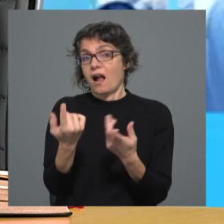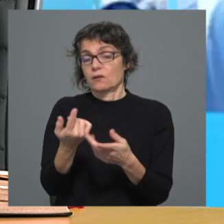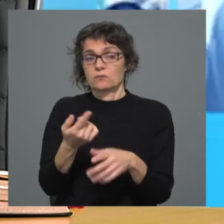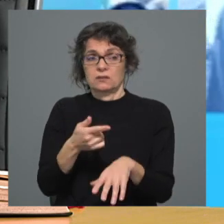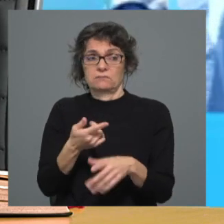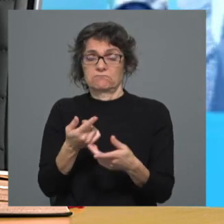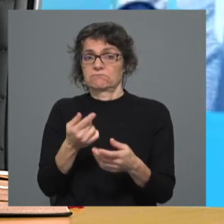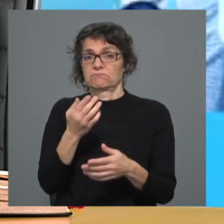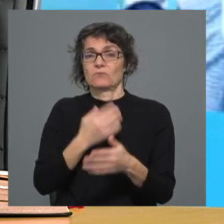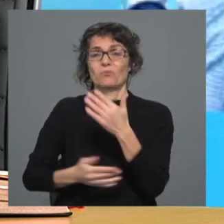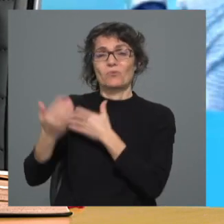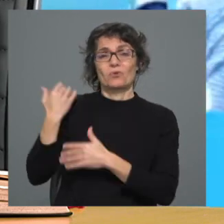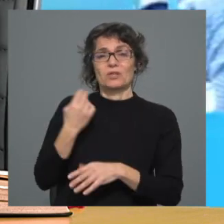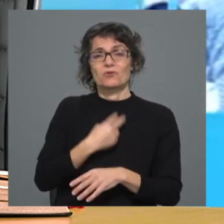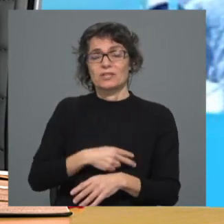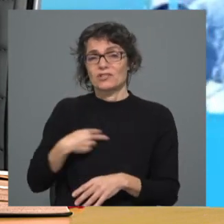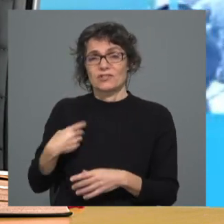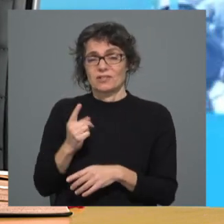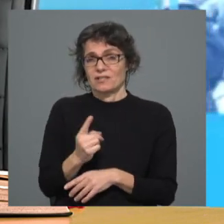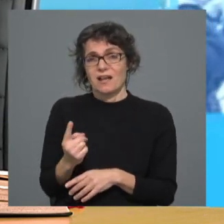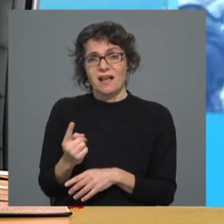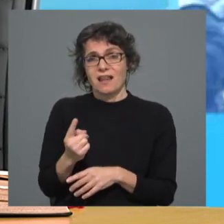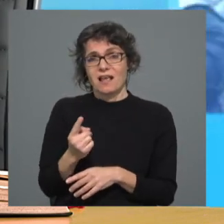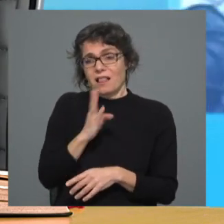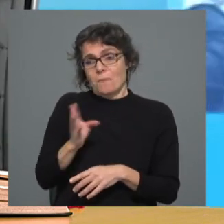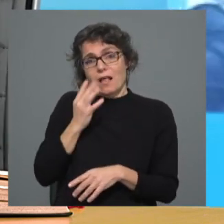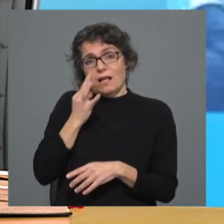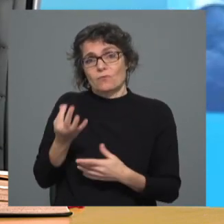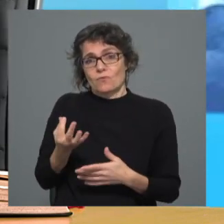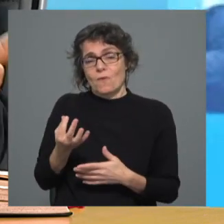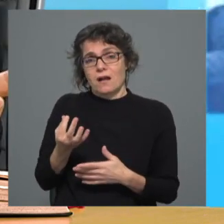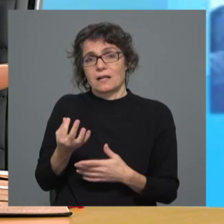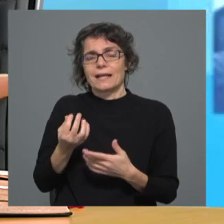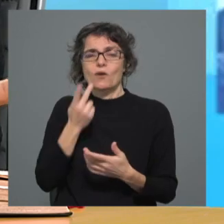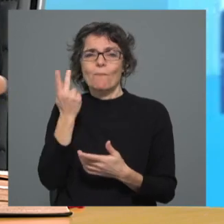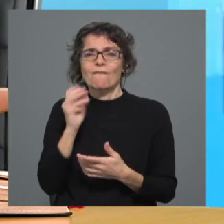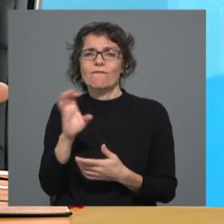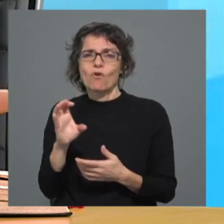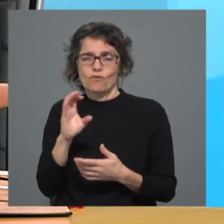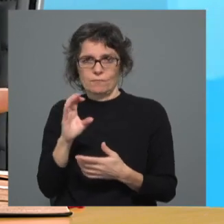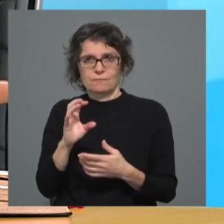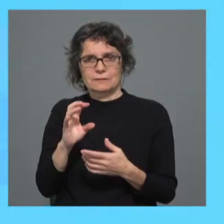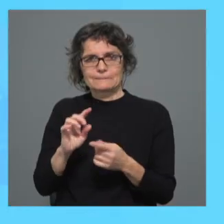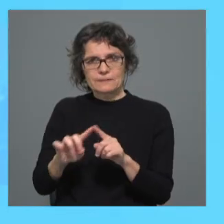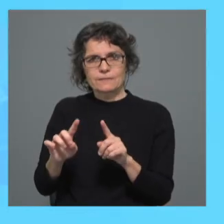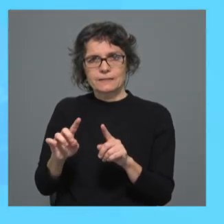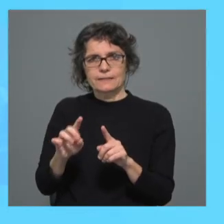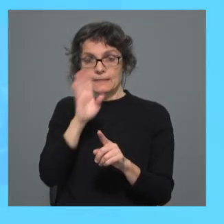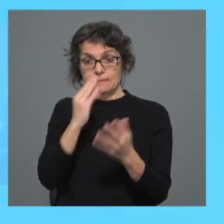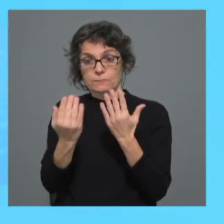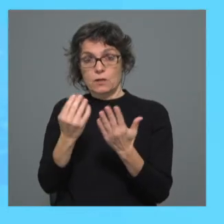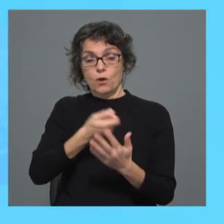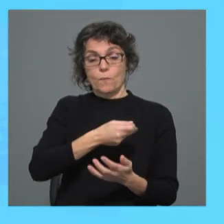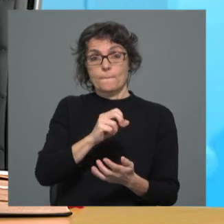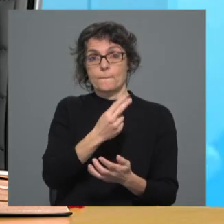cristãs. Era uma vivência cristã diversa daquela que Paulo tinha afirmado. Uma